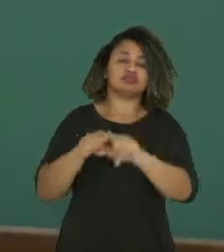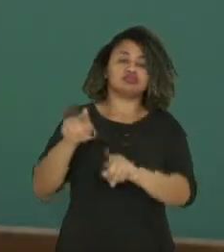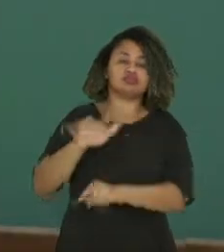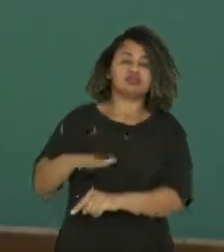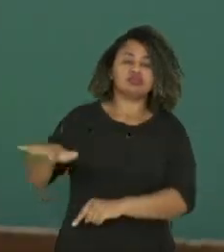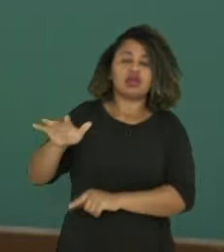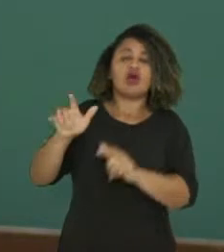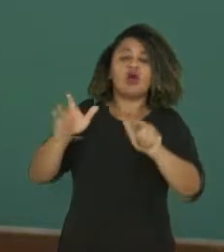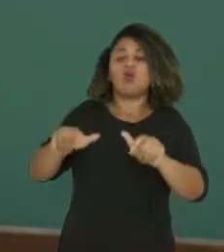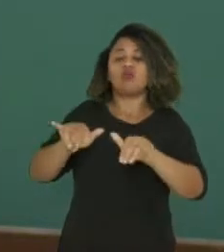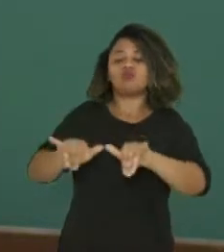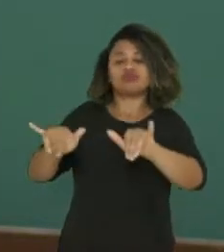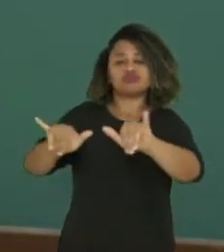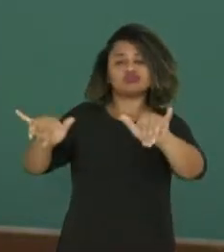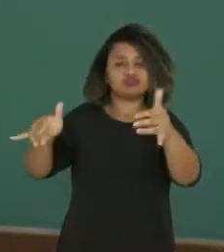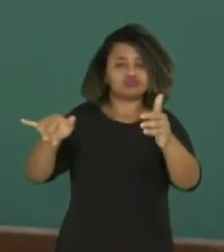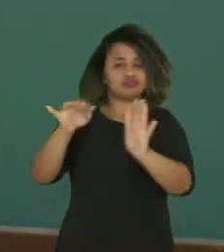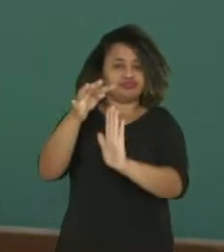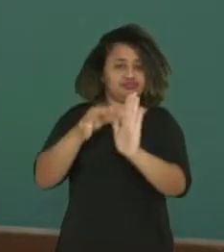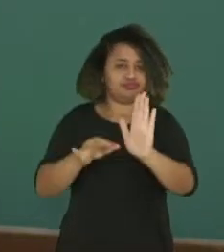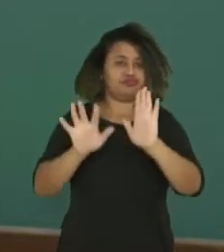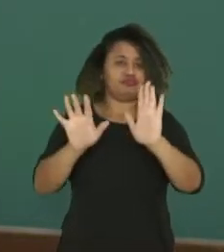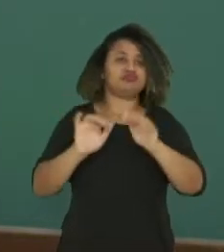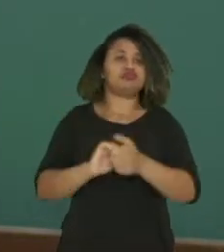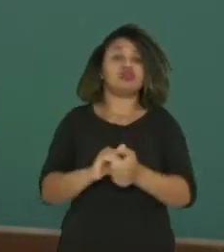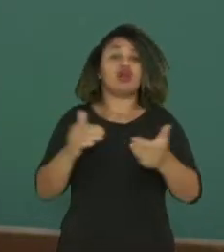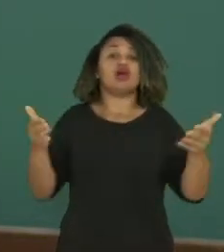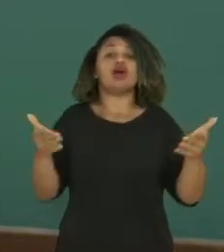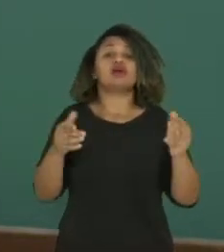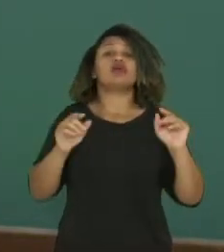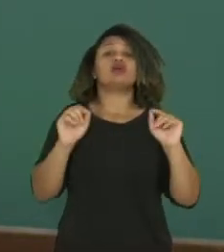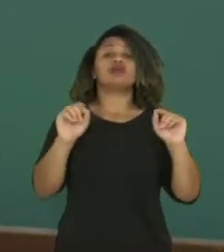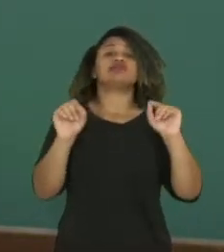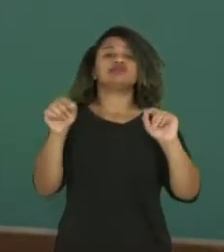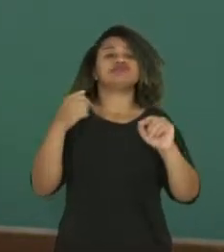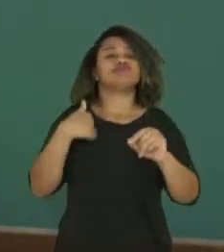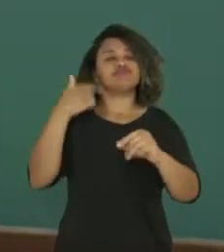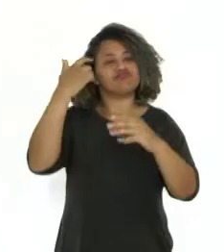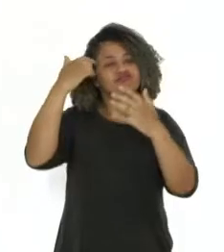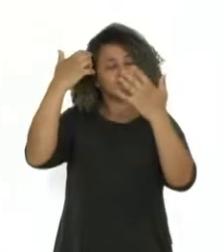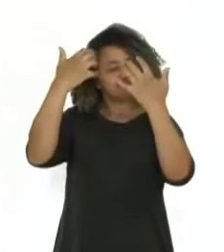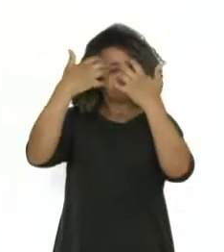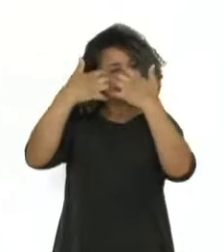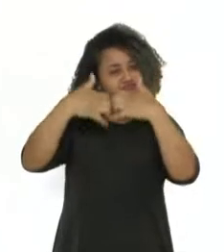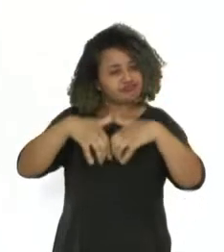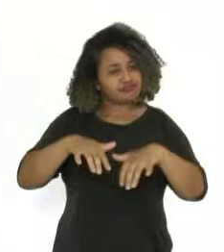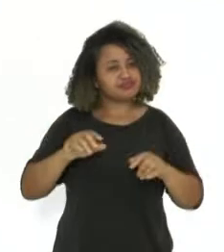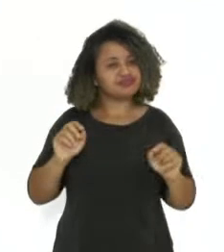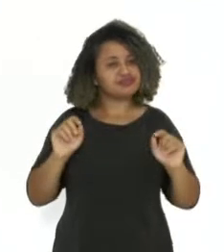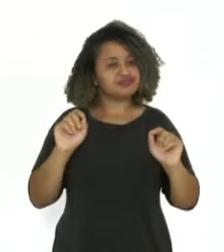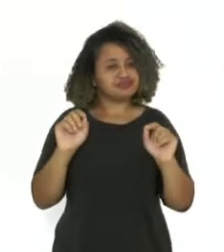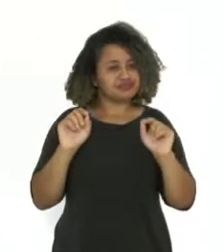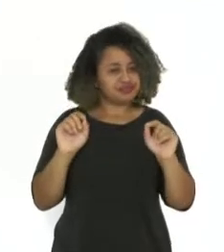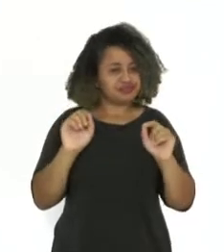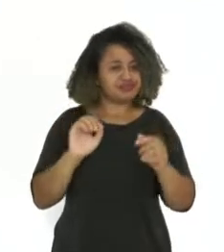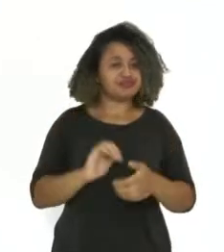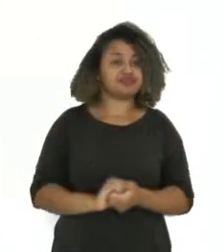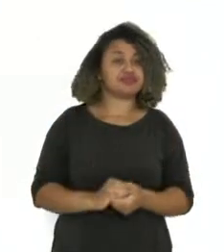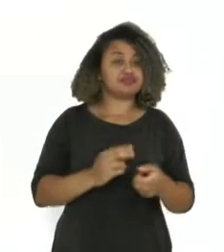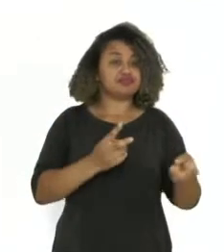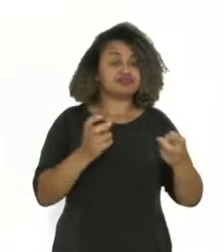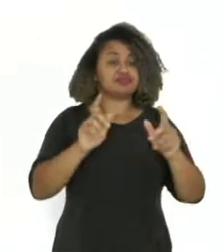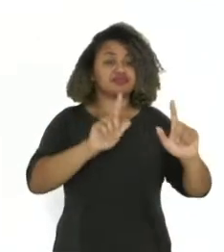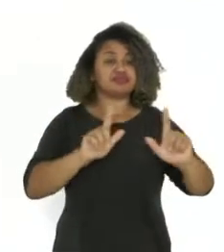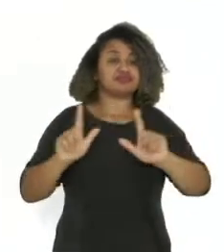de circulação. Agora vamos fazer aí uma reflexão, ó. Vamos a reflexionar. Observando